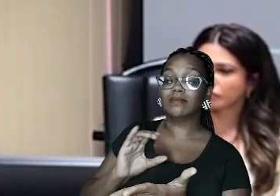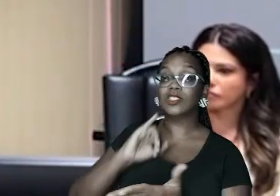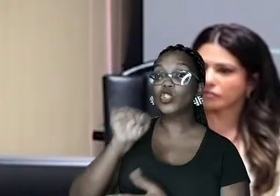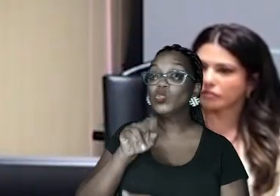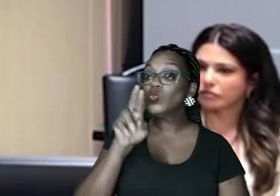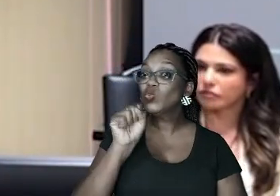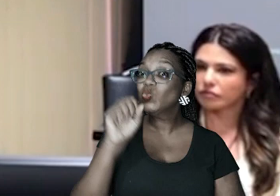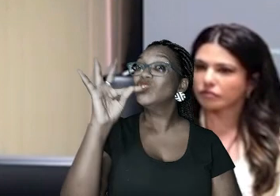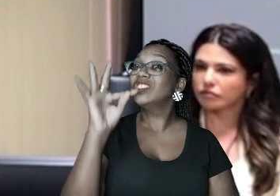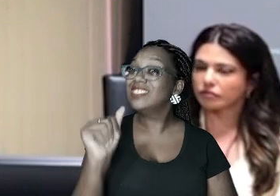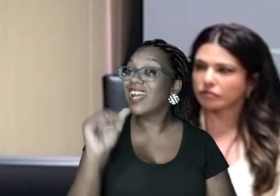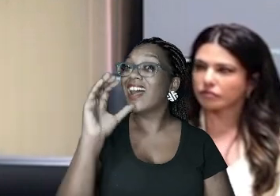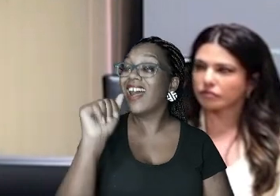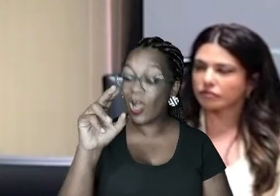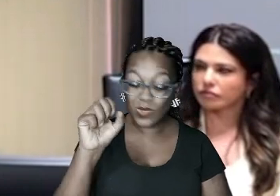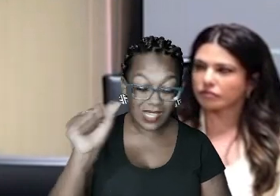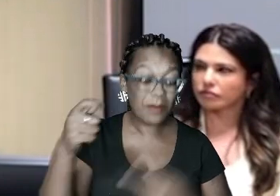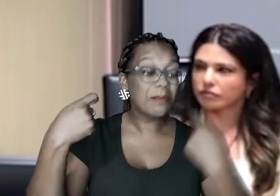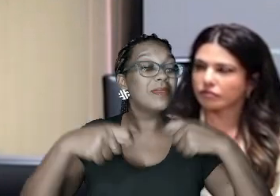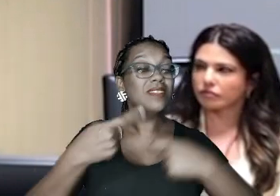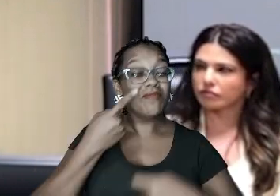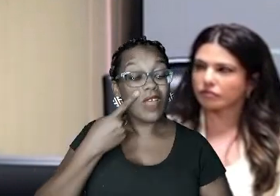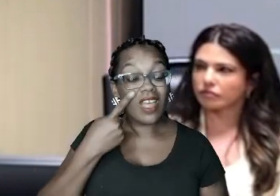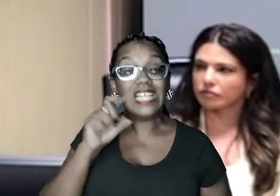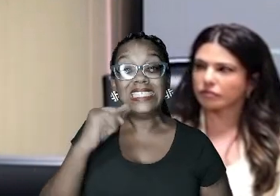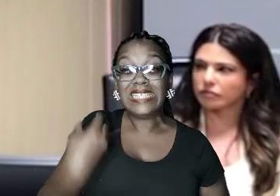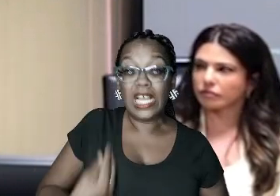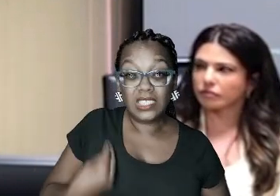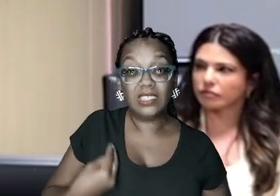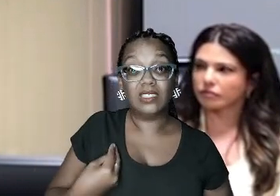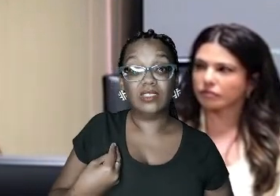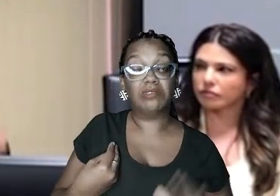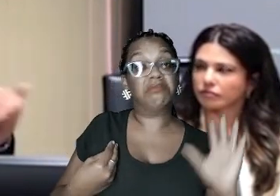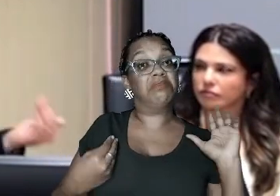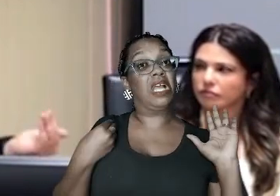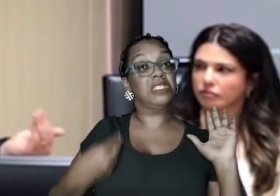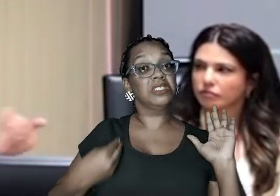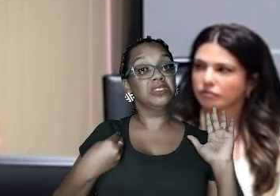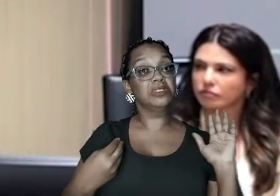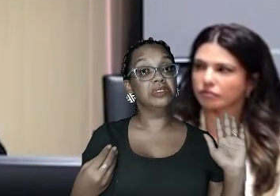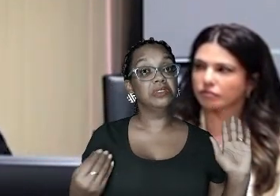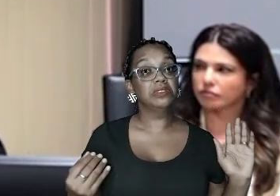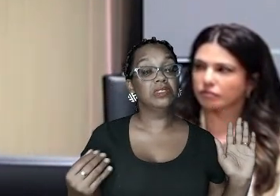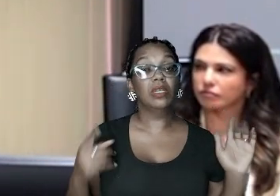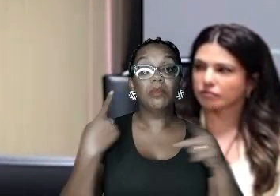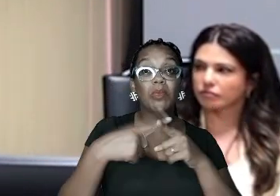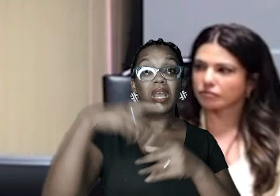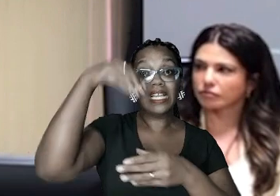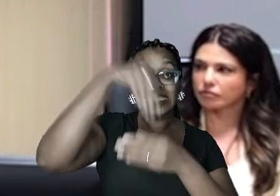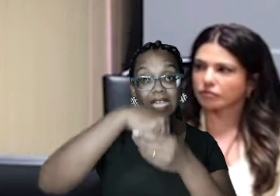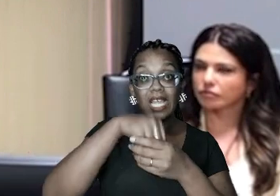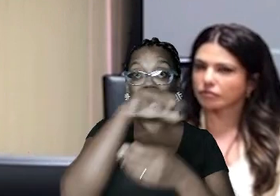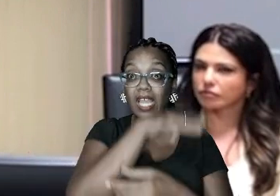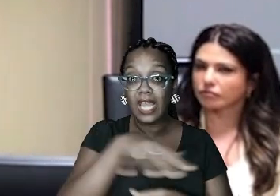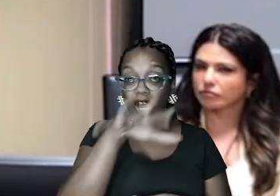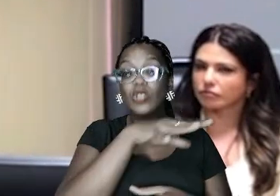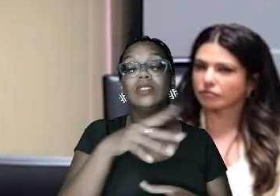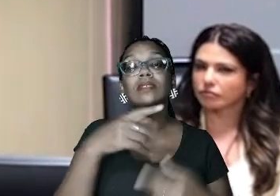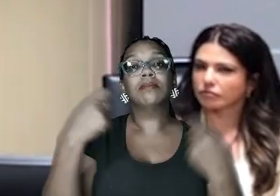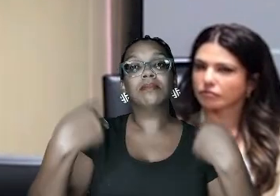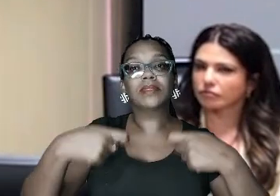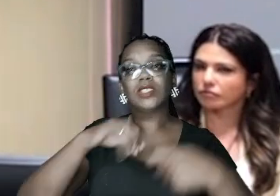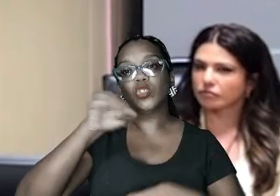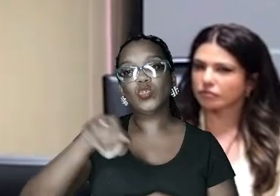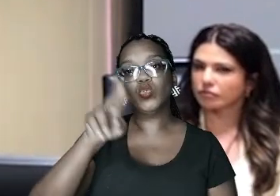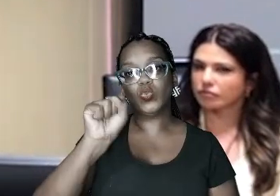e de investimento até justa causa aqui tem que ver para que que existe se é que existe né então acho que é importante tem gente que até nos